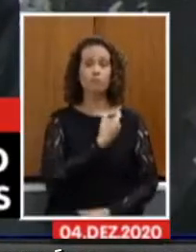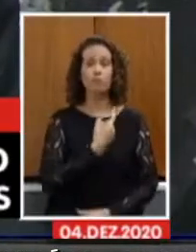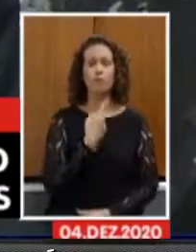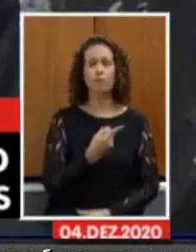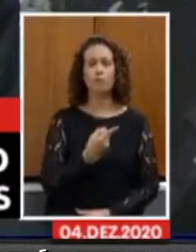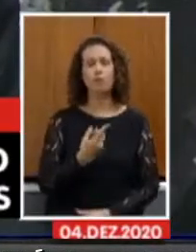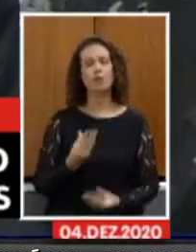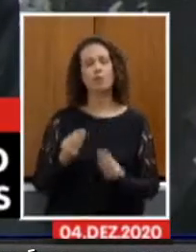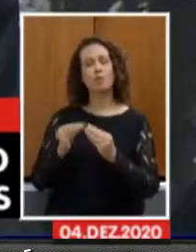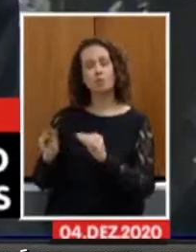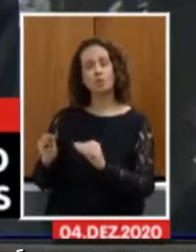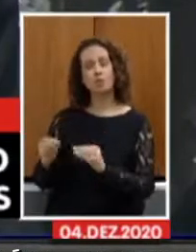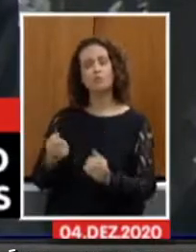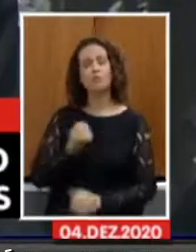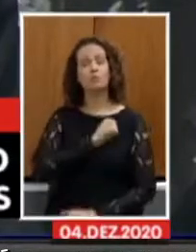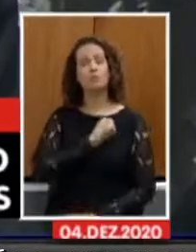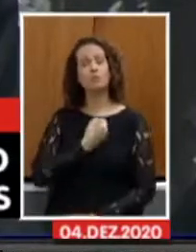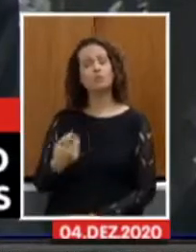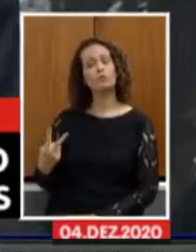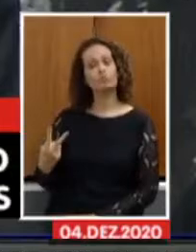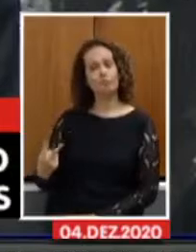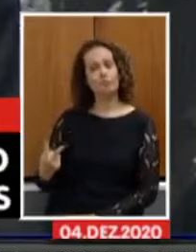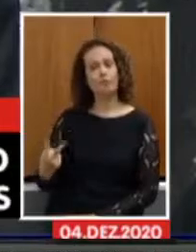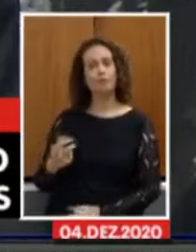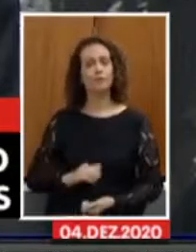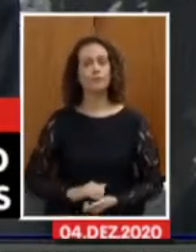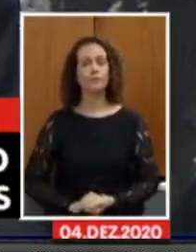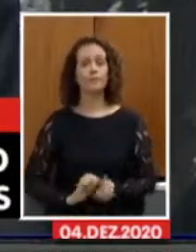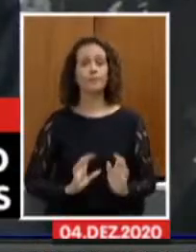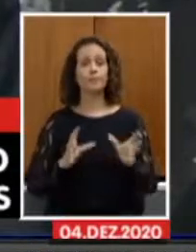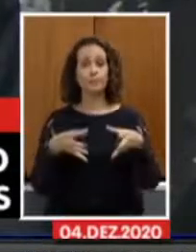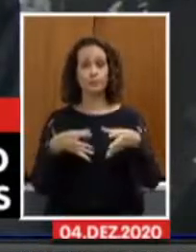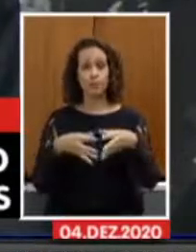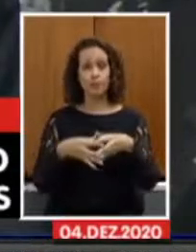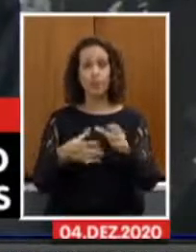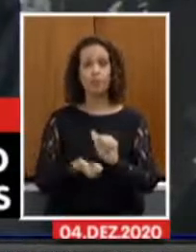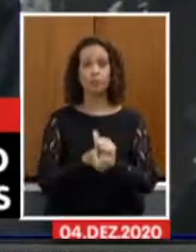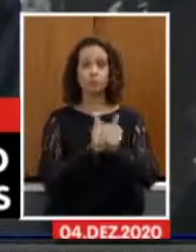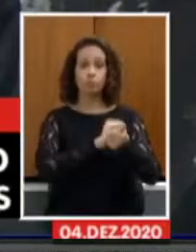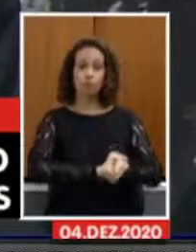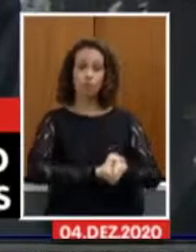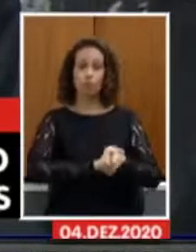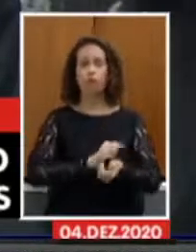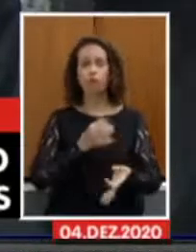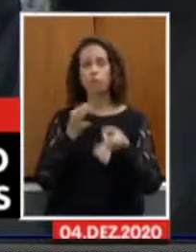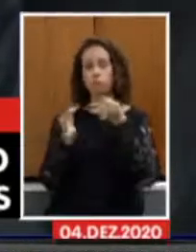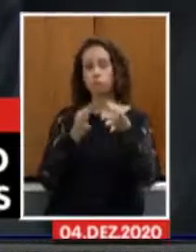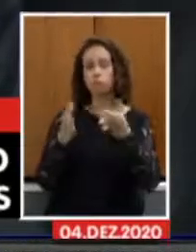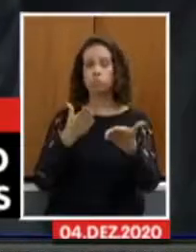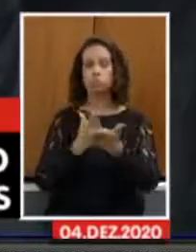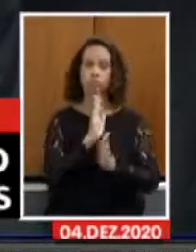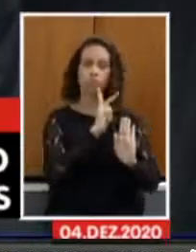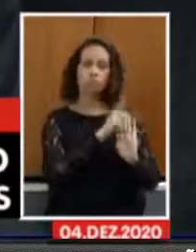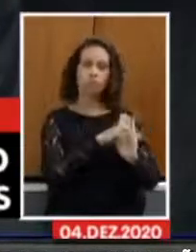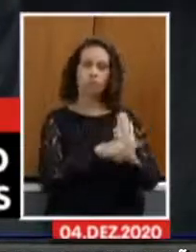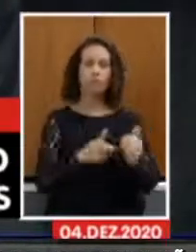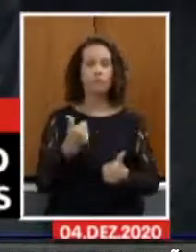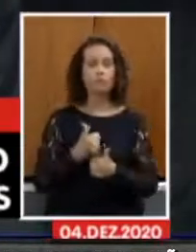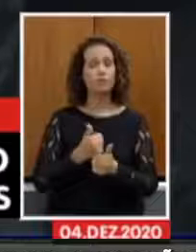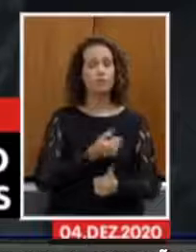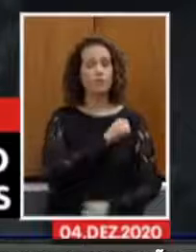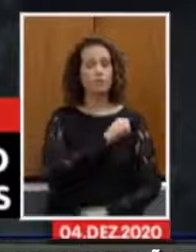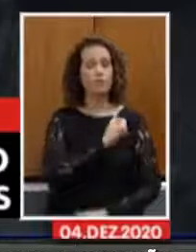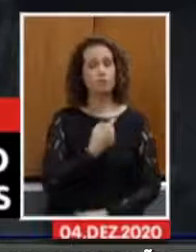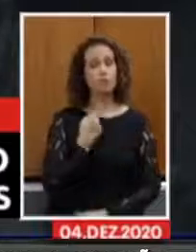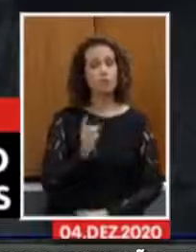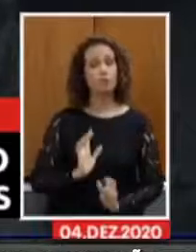prejudicada a emenda número 2 da Comissão de Justiça. A Comissão de Esporte opina pela aprovação do projeto na forma do substitutivo número 1